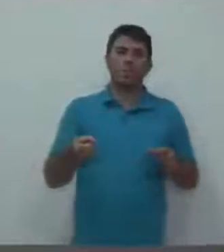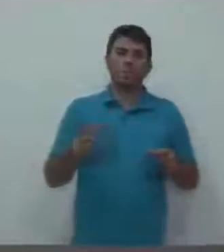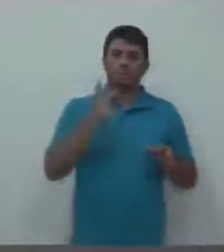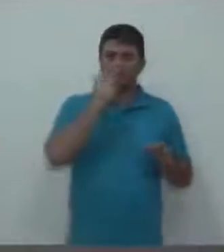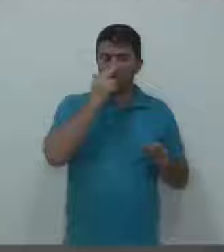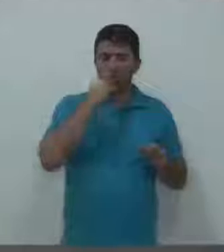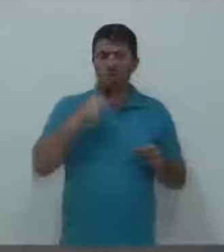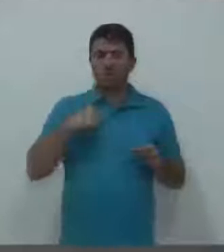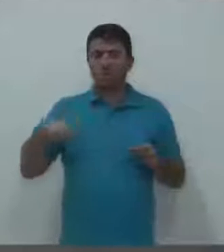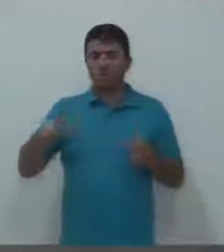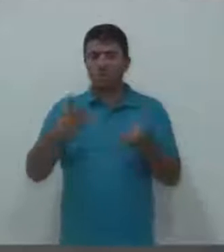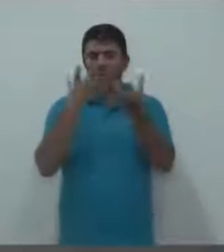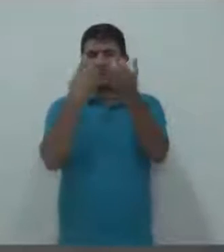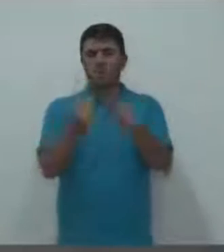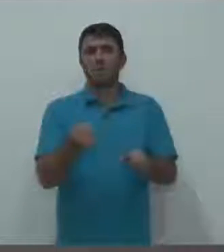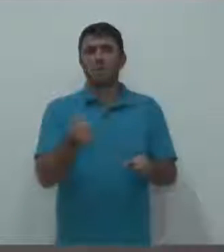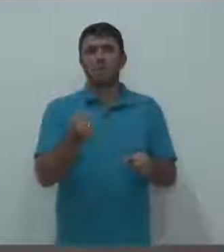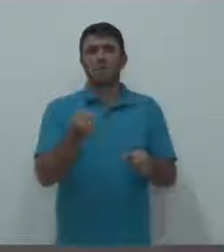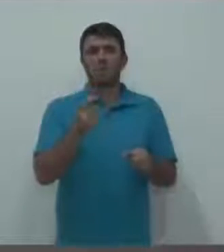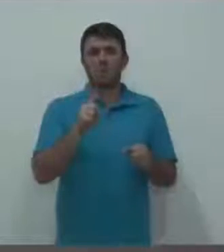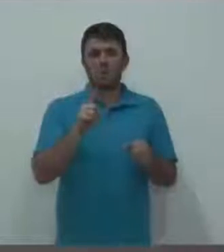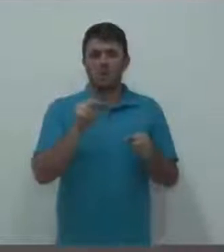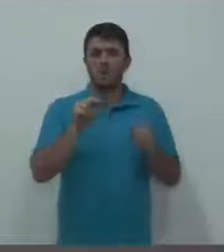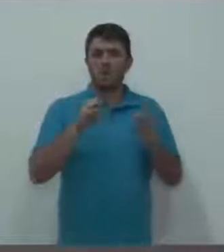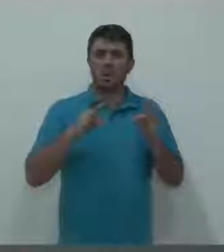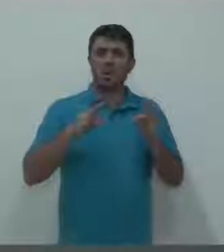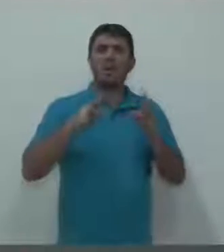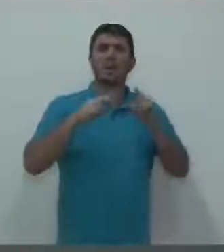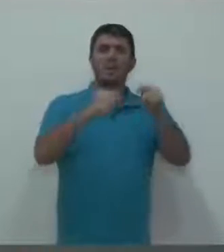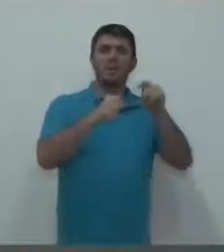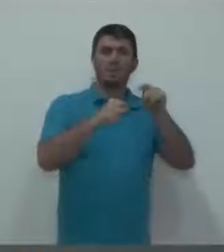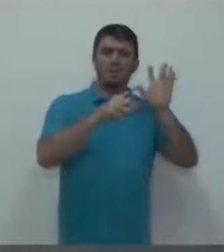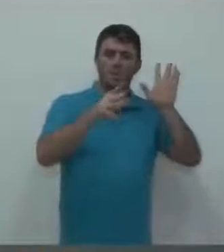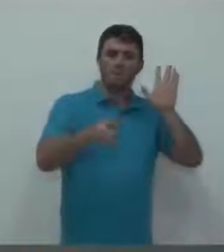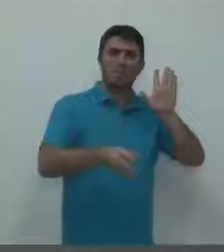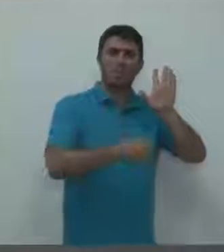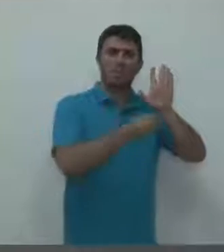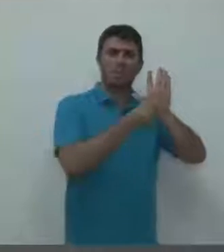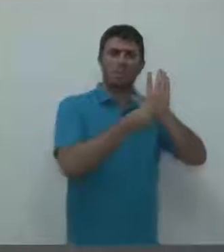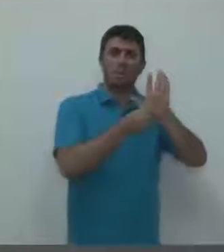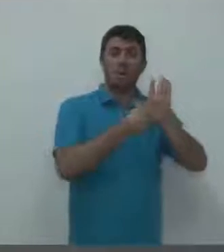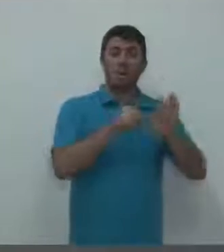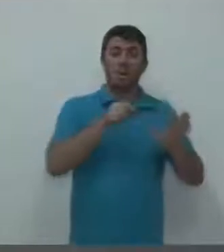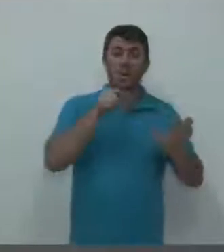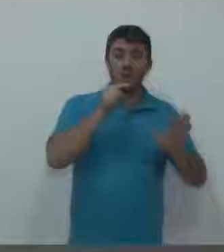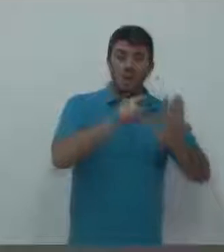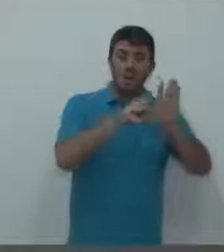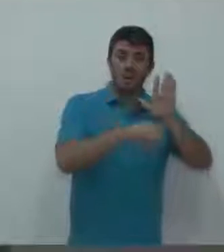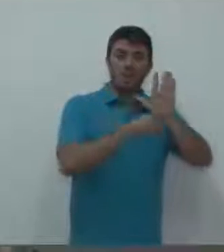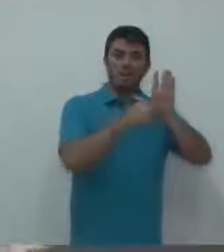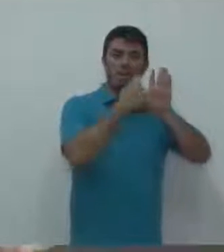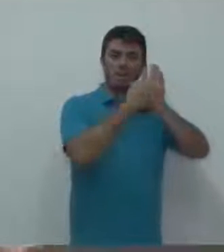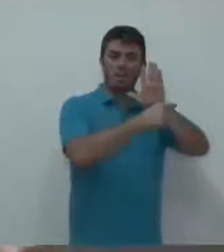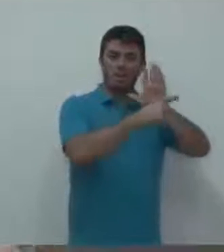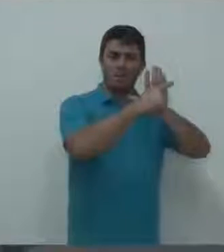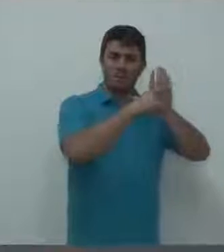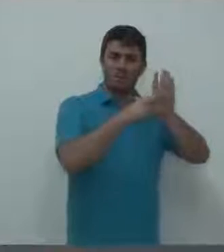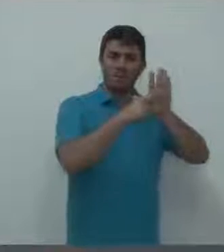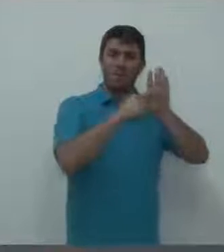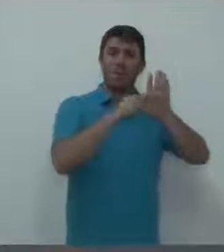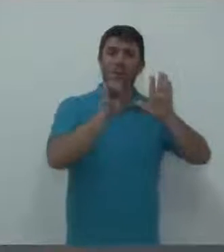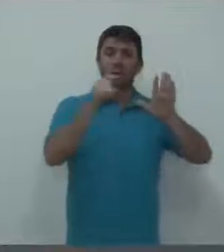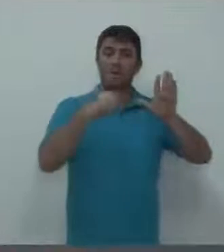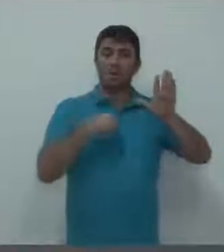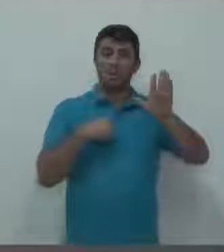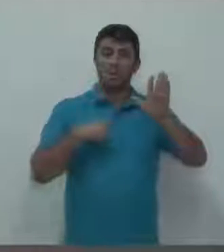Mas especificamente a supressiva, nesse caso da supressiva 7, como que funciona? Se a gente aprovar a supressiva, a